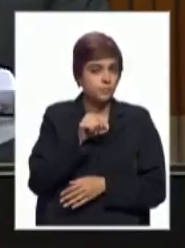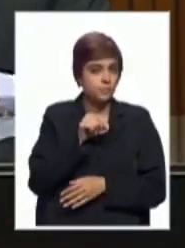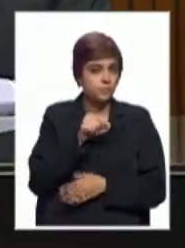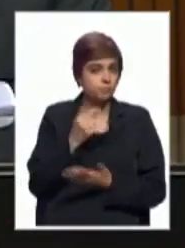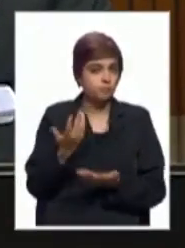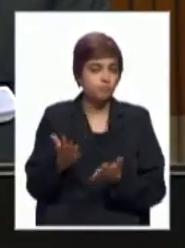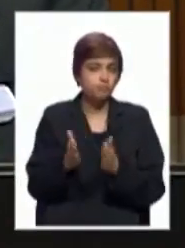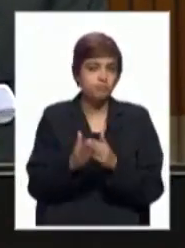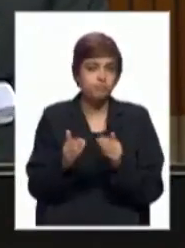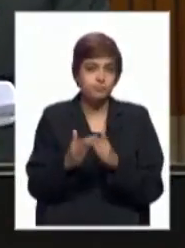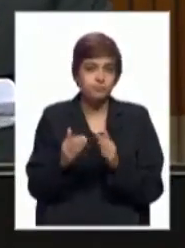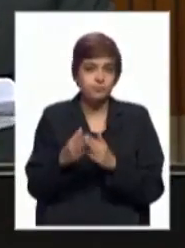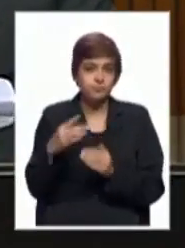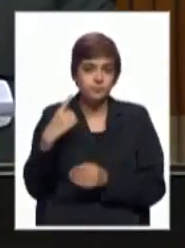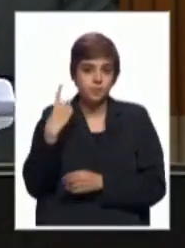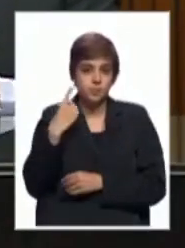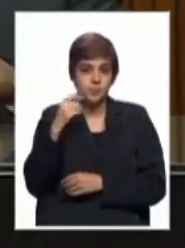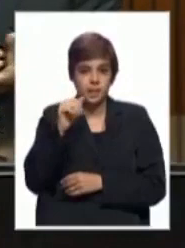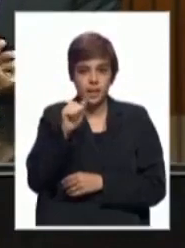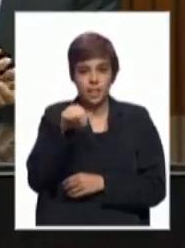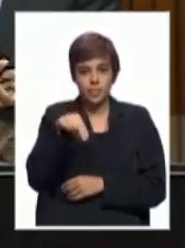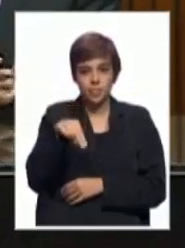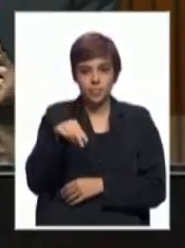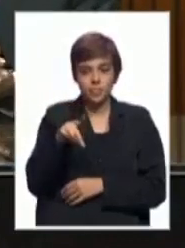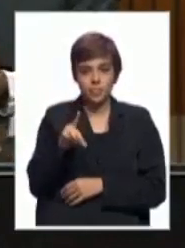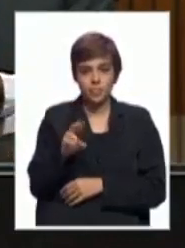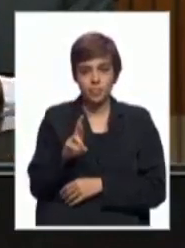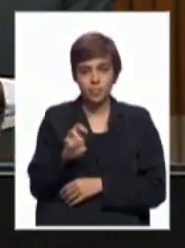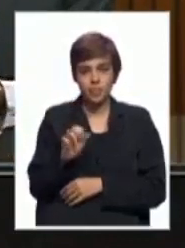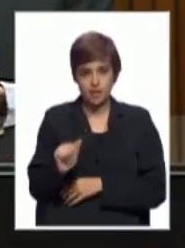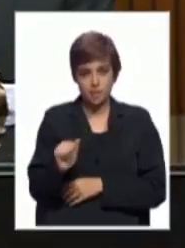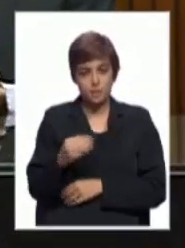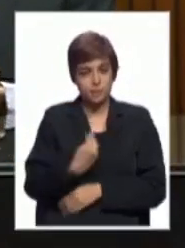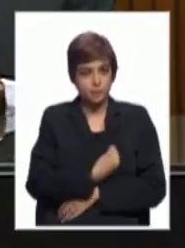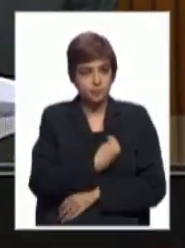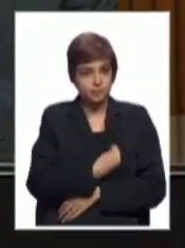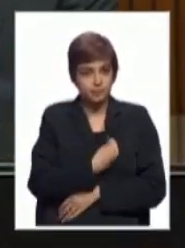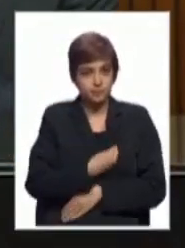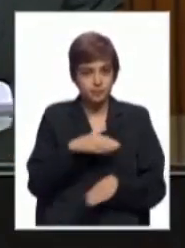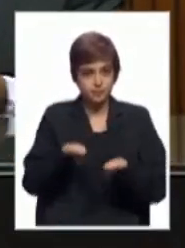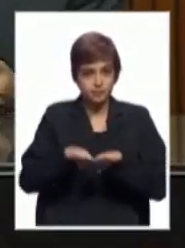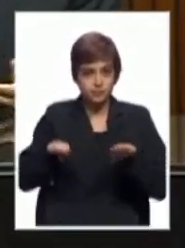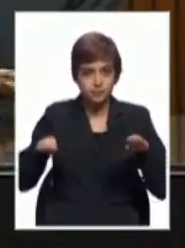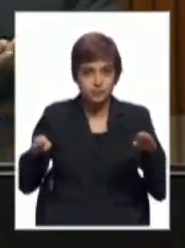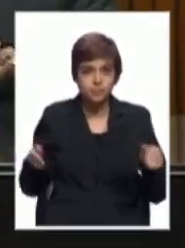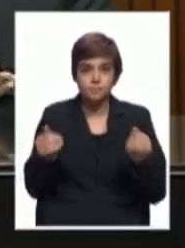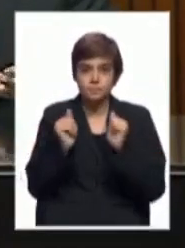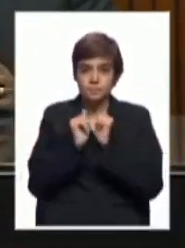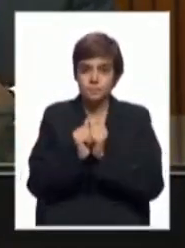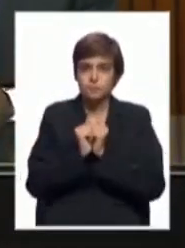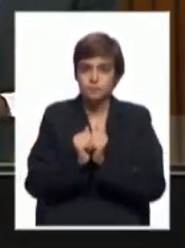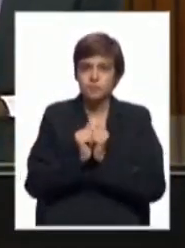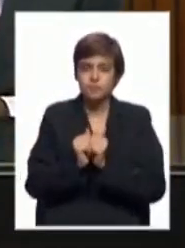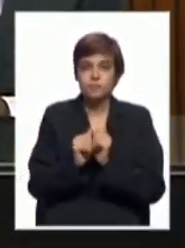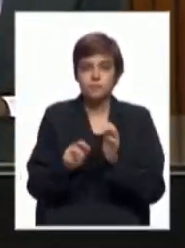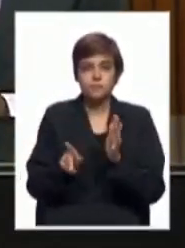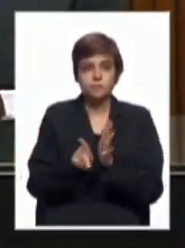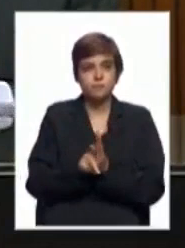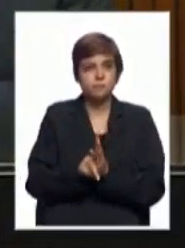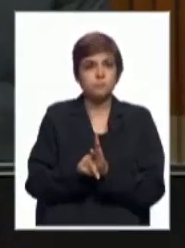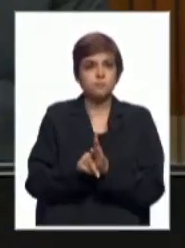pedir que a deputada Andréa de Jesus, do PSOL, comparecesse à mesa diretora e ficasse junto aos membros da